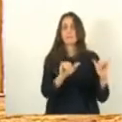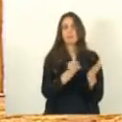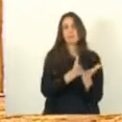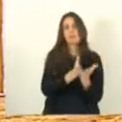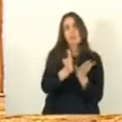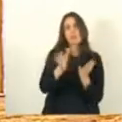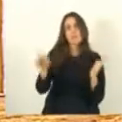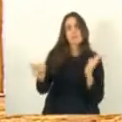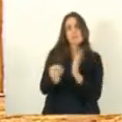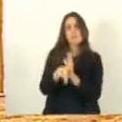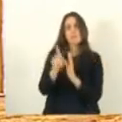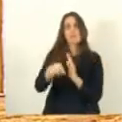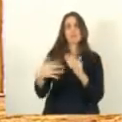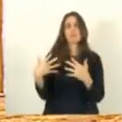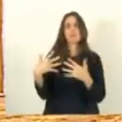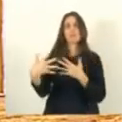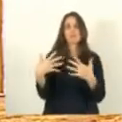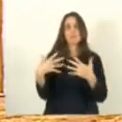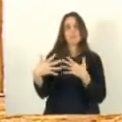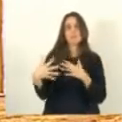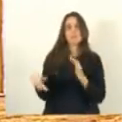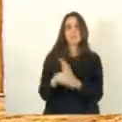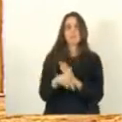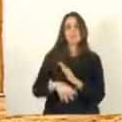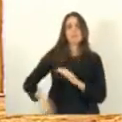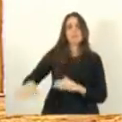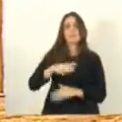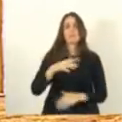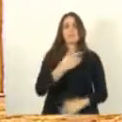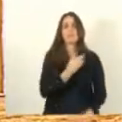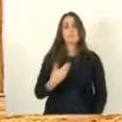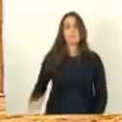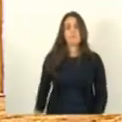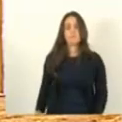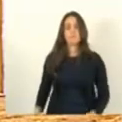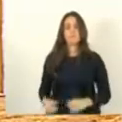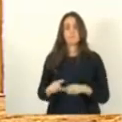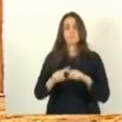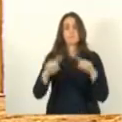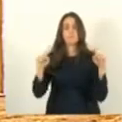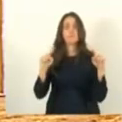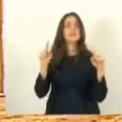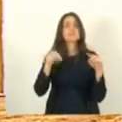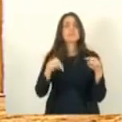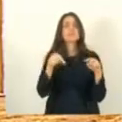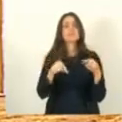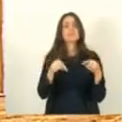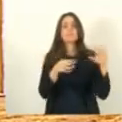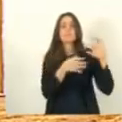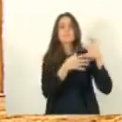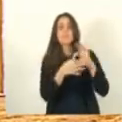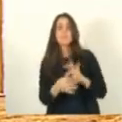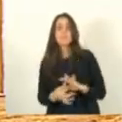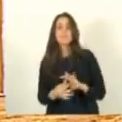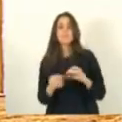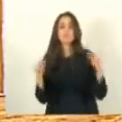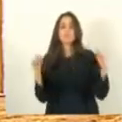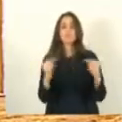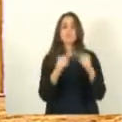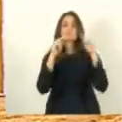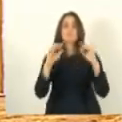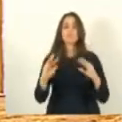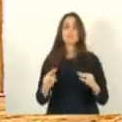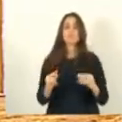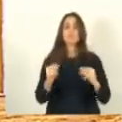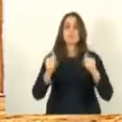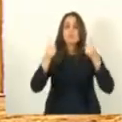específica, e da transparência dos atos do poder público. Enquadra-se, portanto, neste contexto de